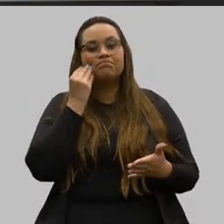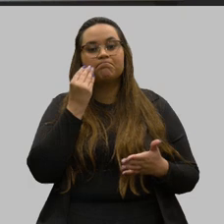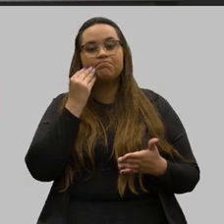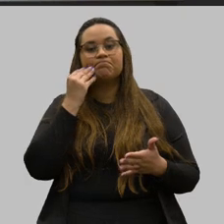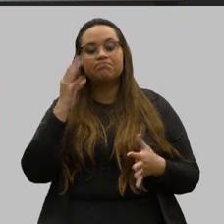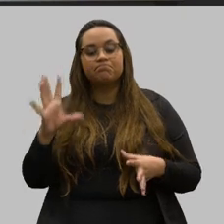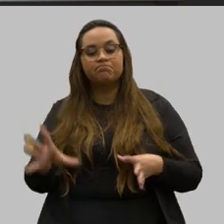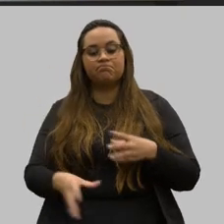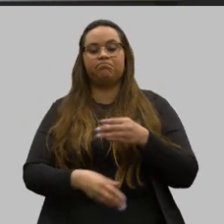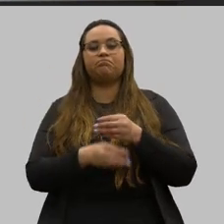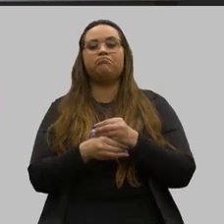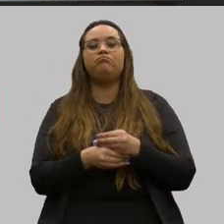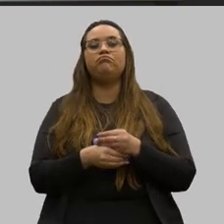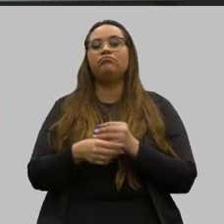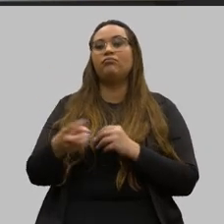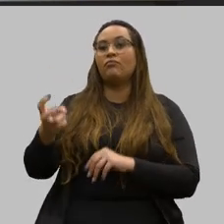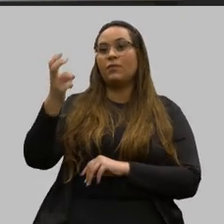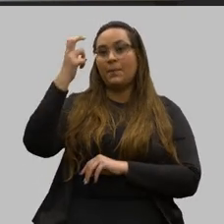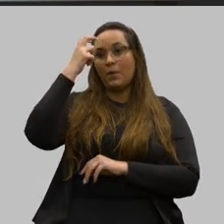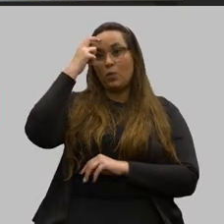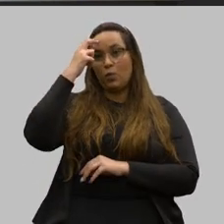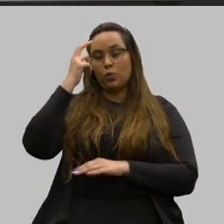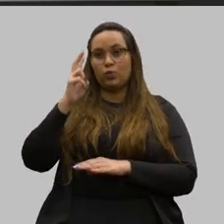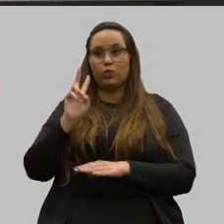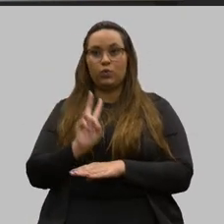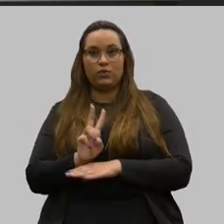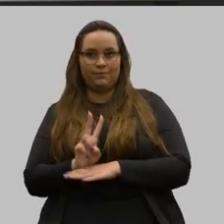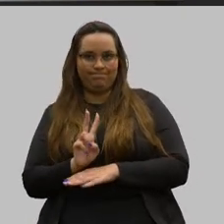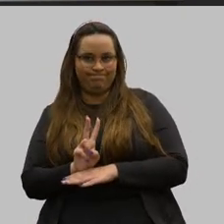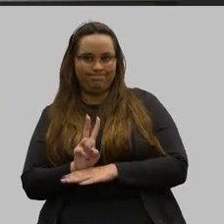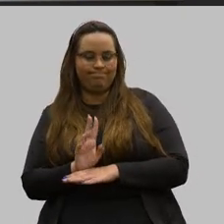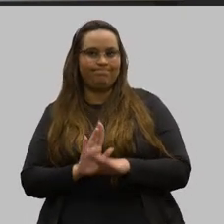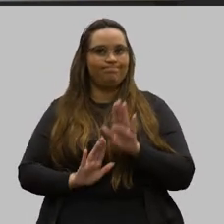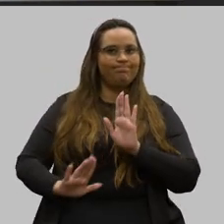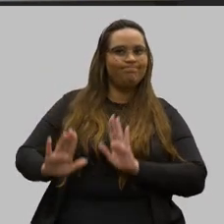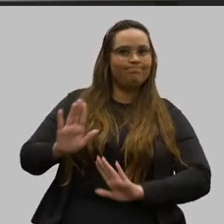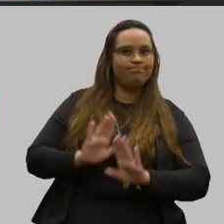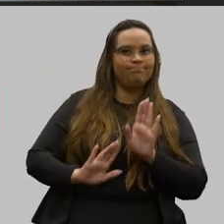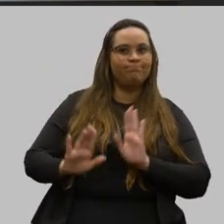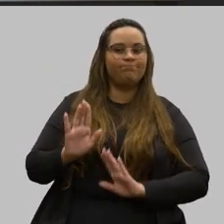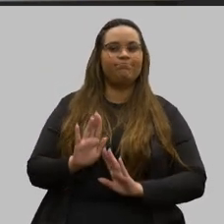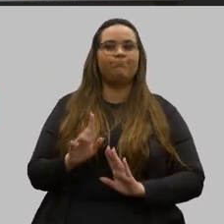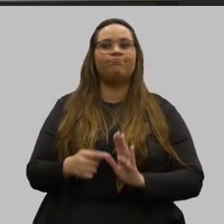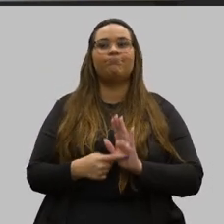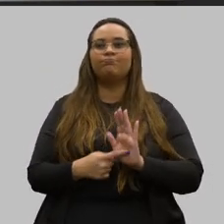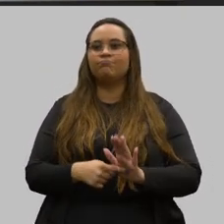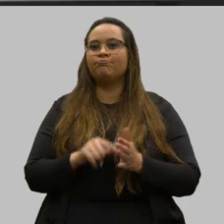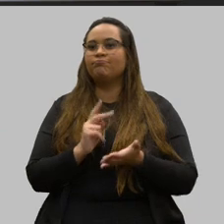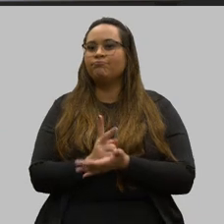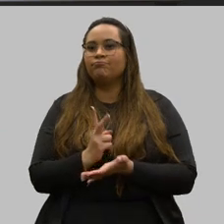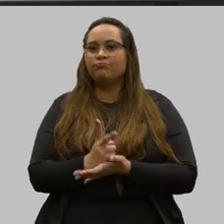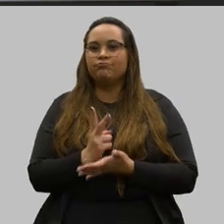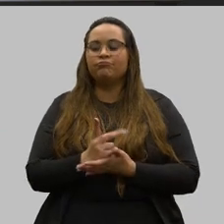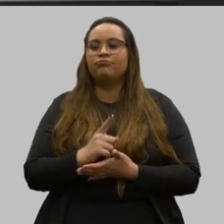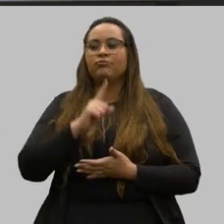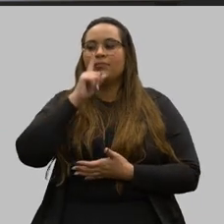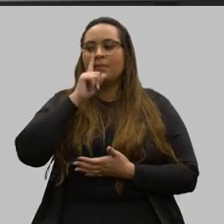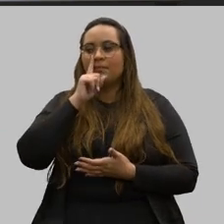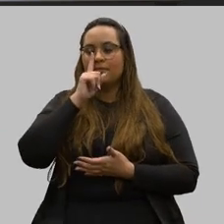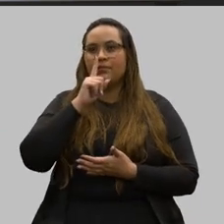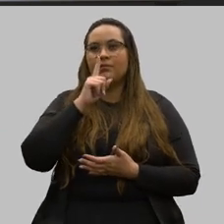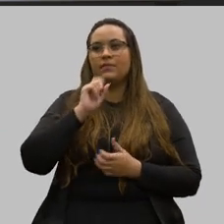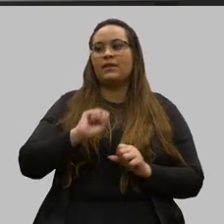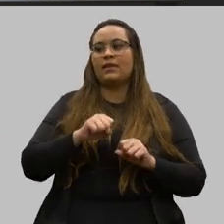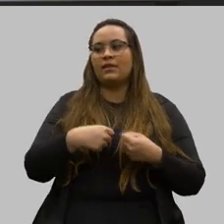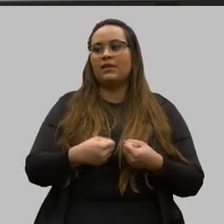fácil uma cultura de prevenção e aí a gente procura trazer em especial os aspectos da Gestão de Risco em defesa civil